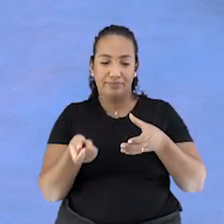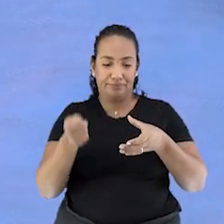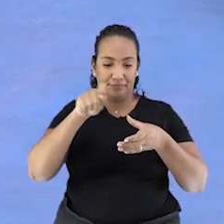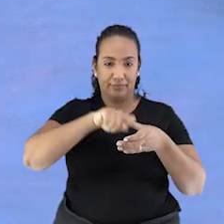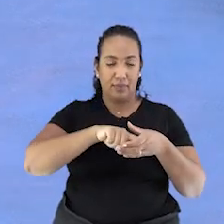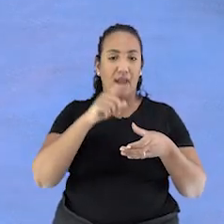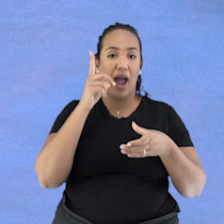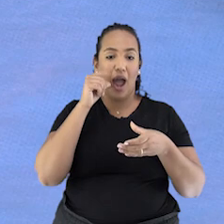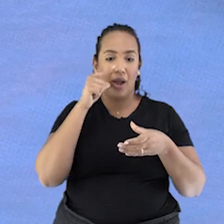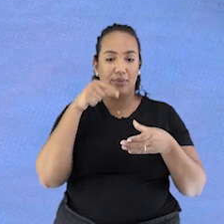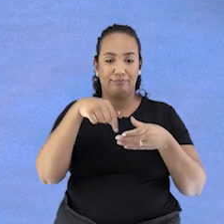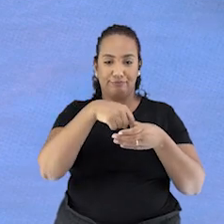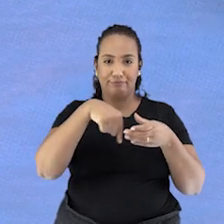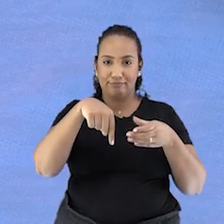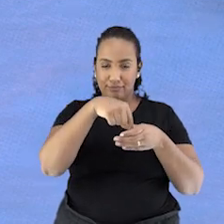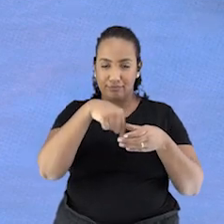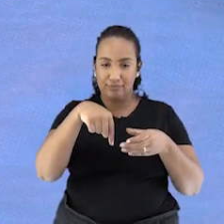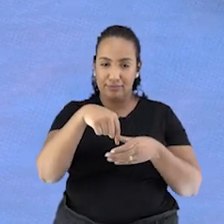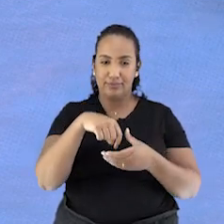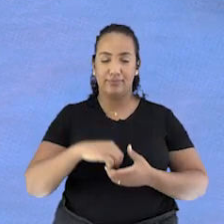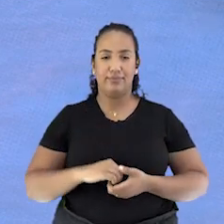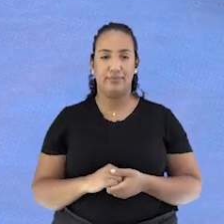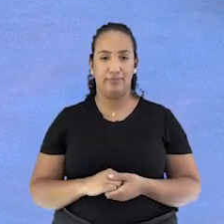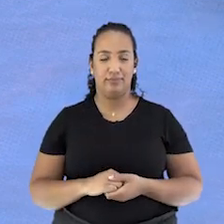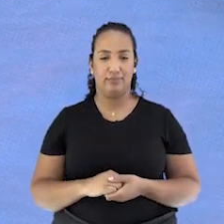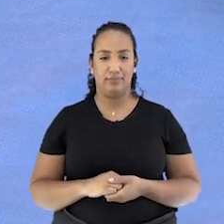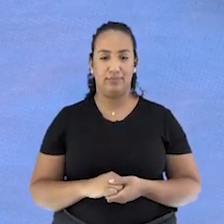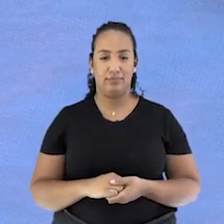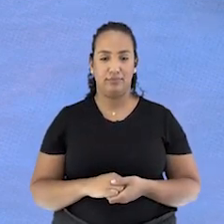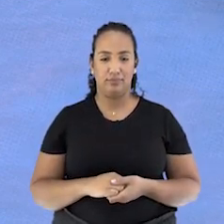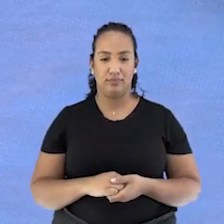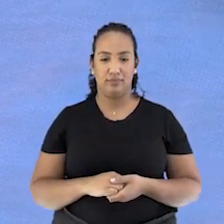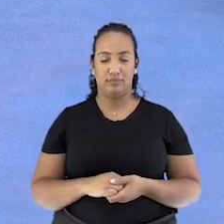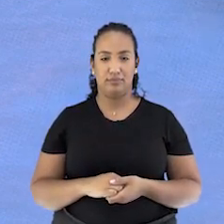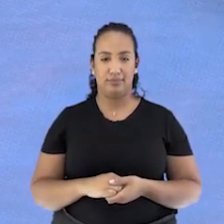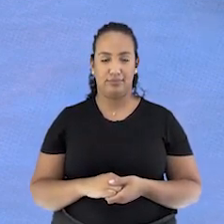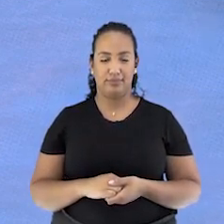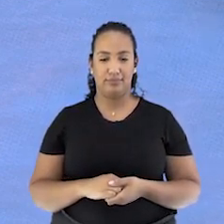o açúcar vai se desmanchar na